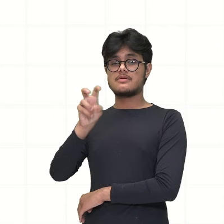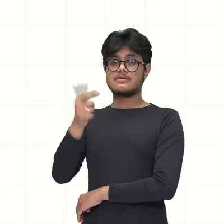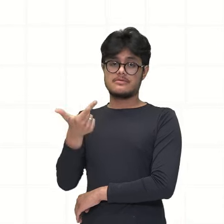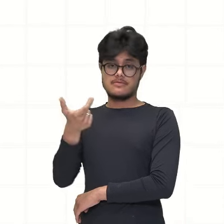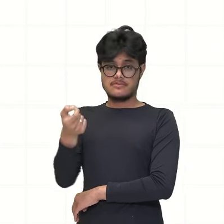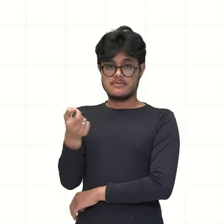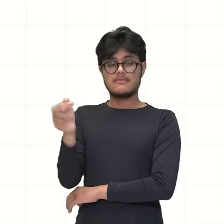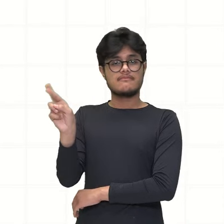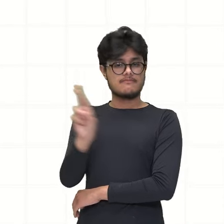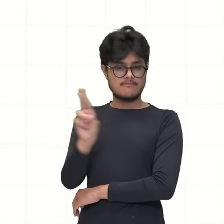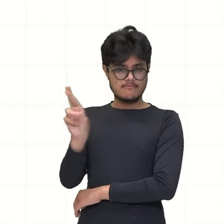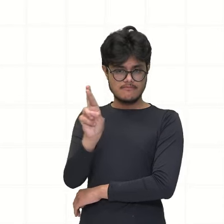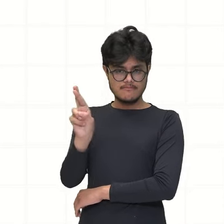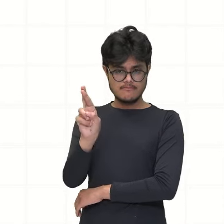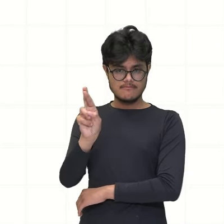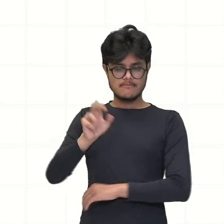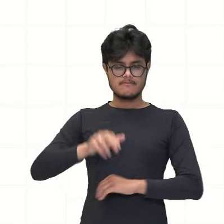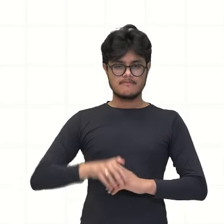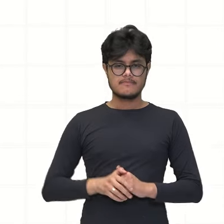R$